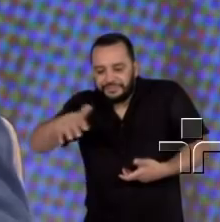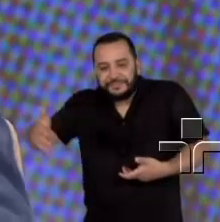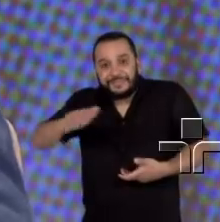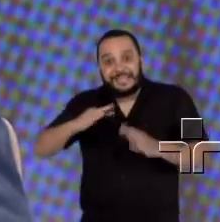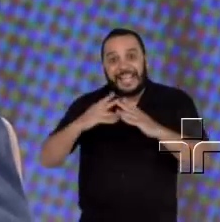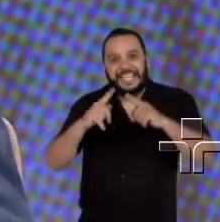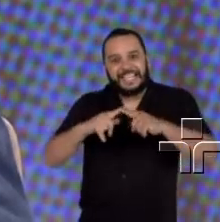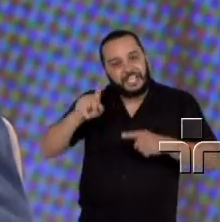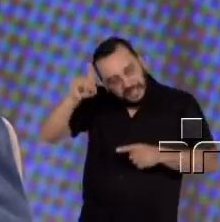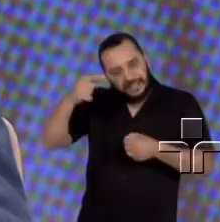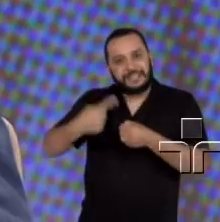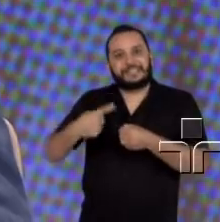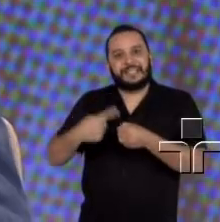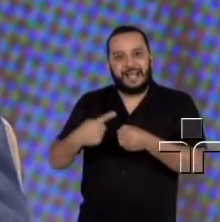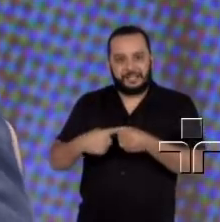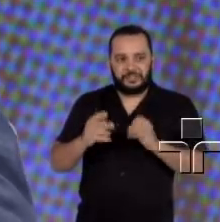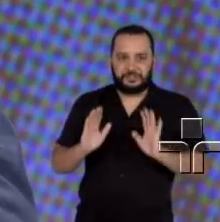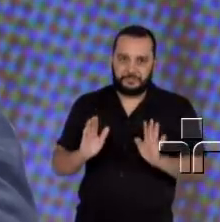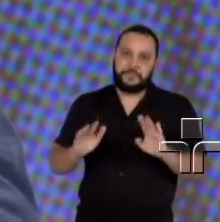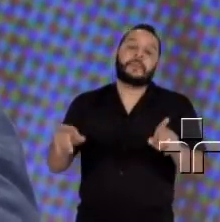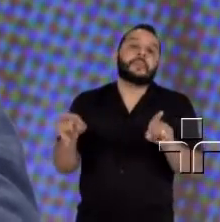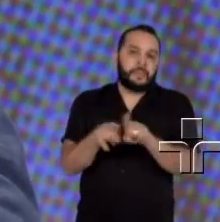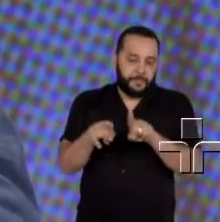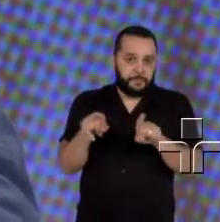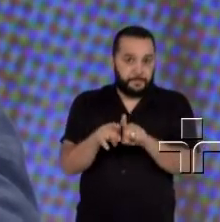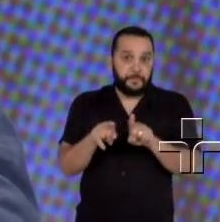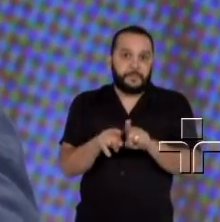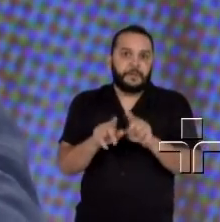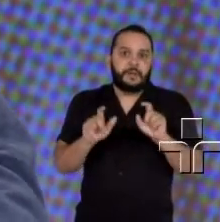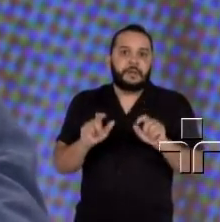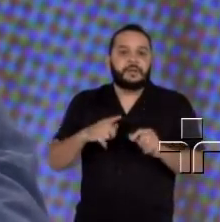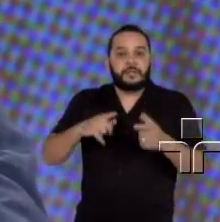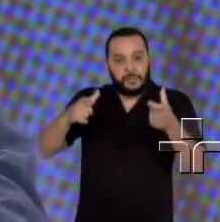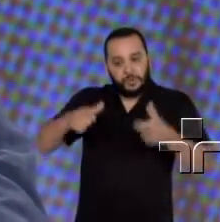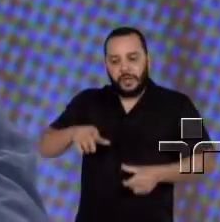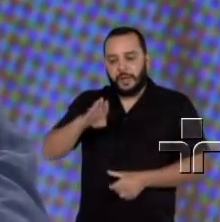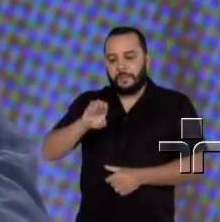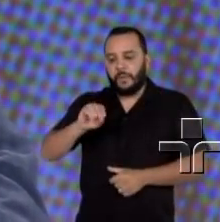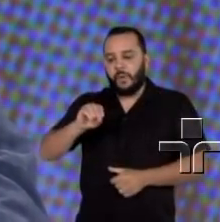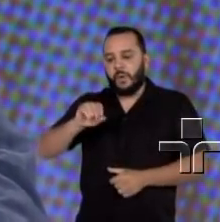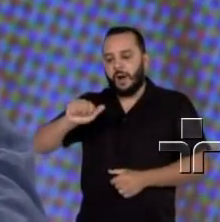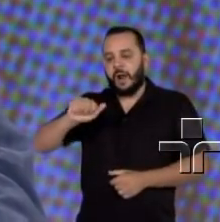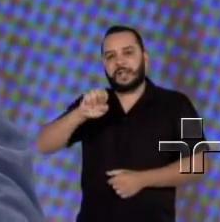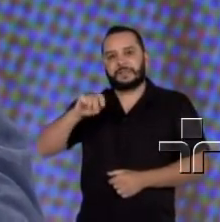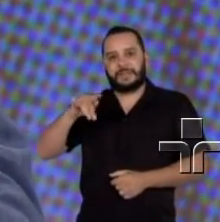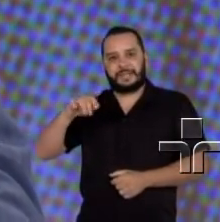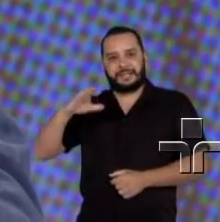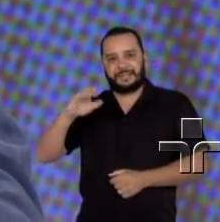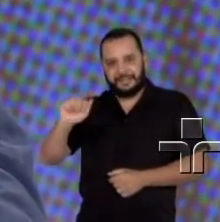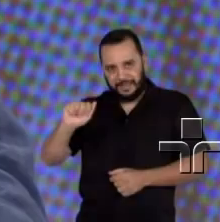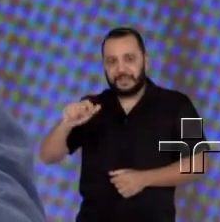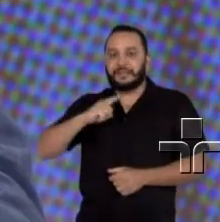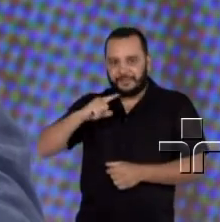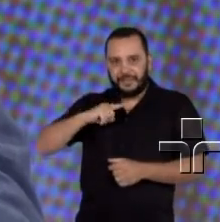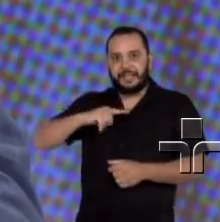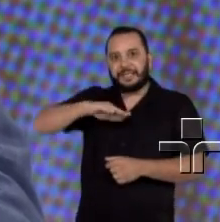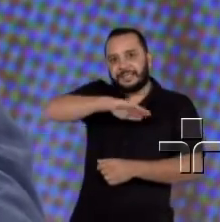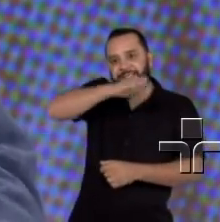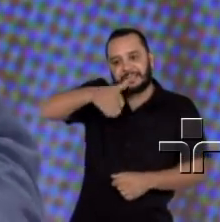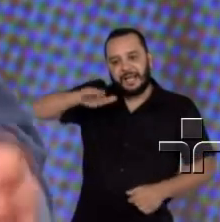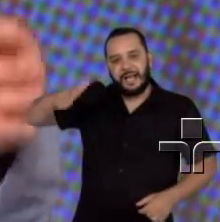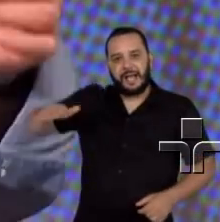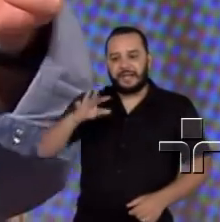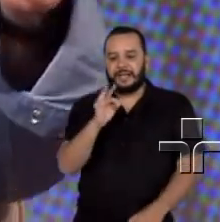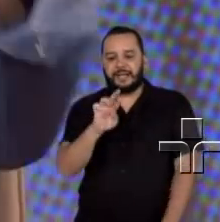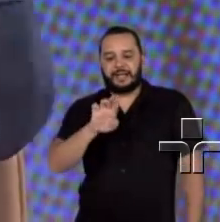Paulo. E atrás de Boa Esperança estão a Serra de Três Pontas, do Milton